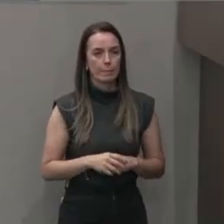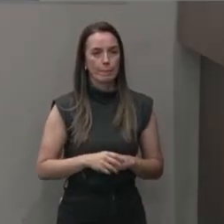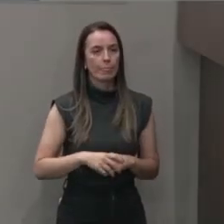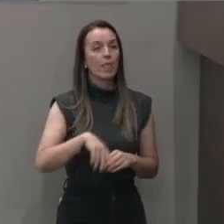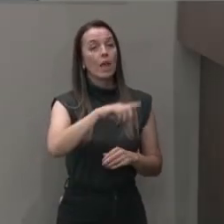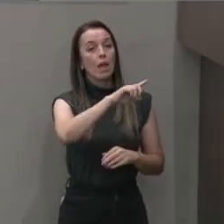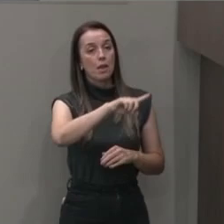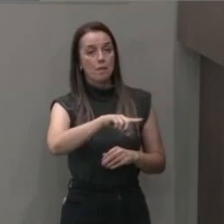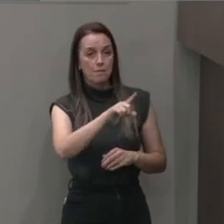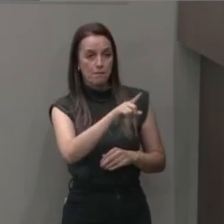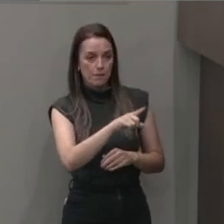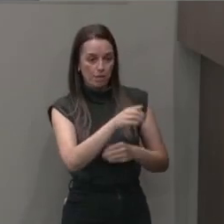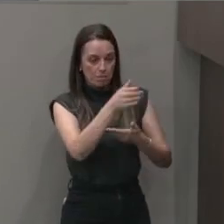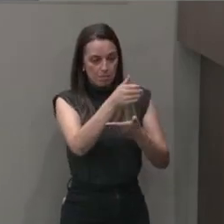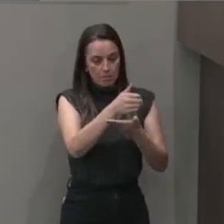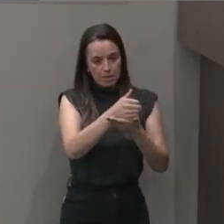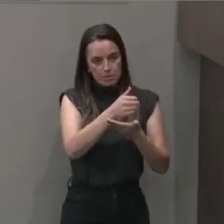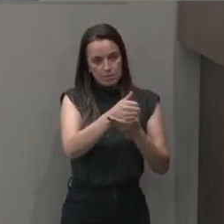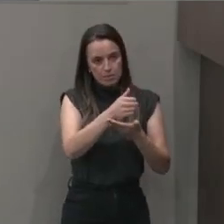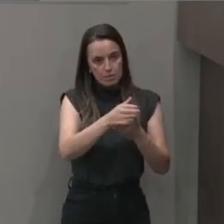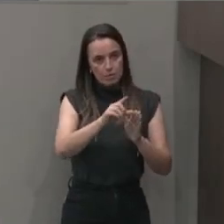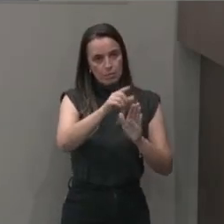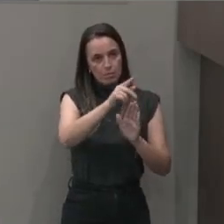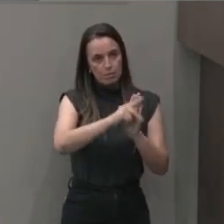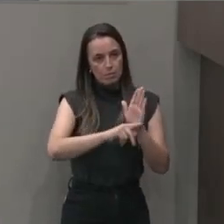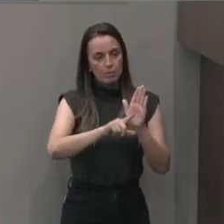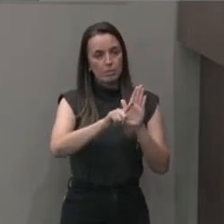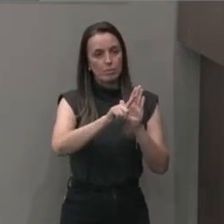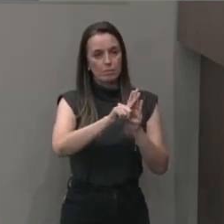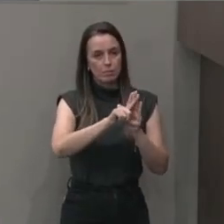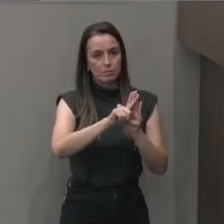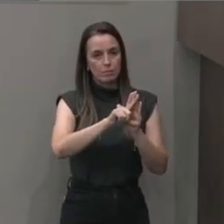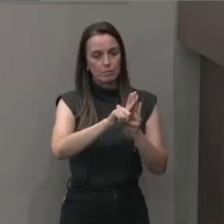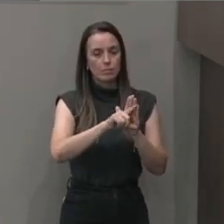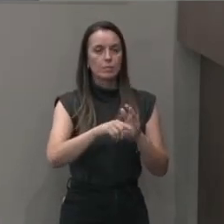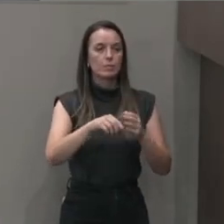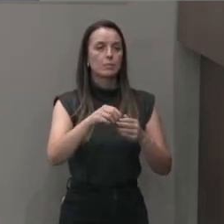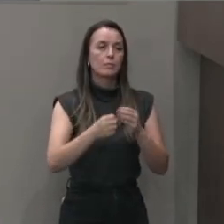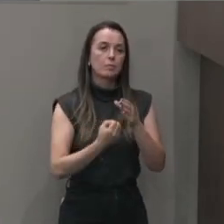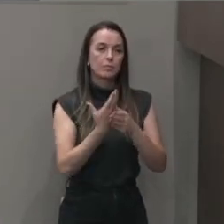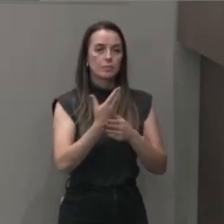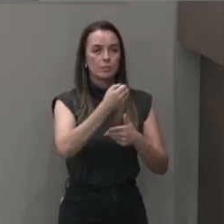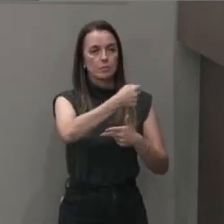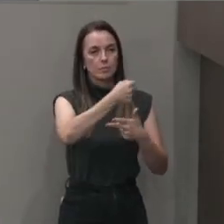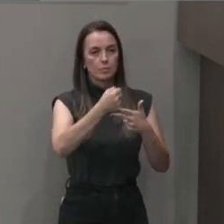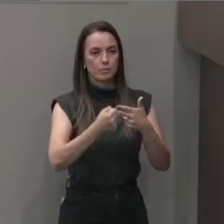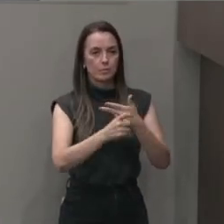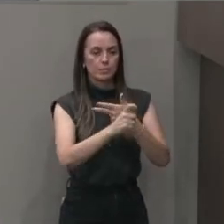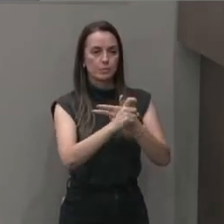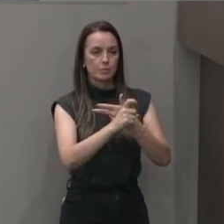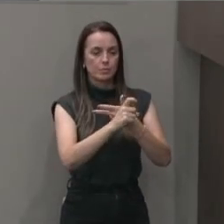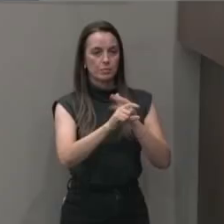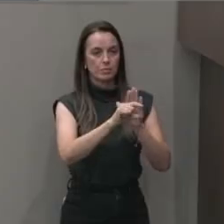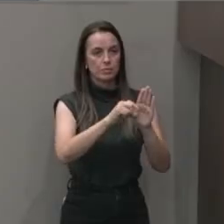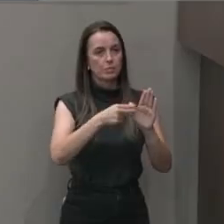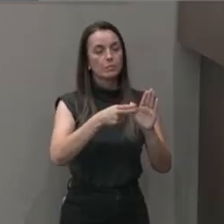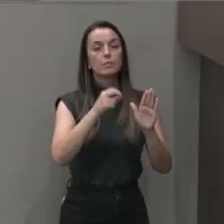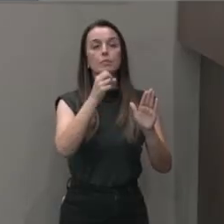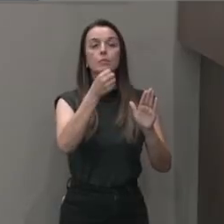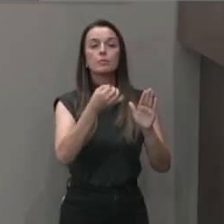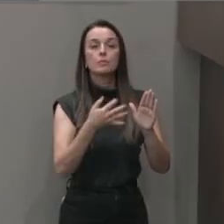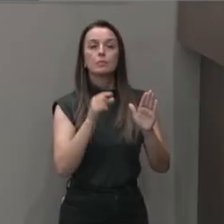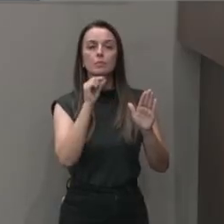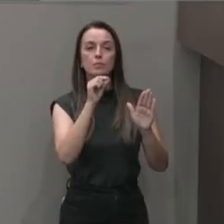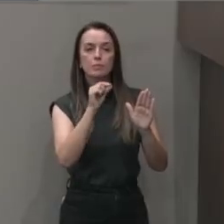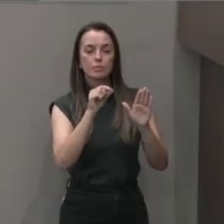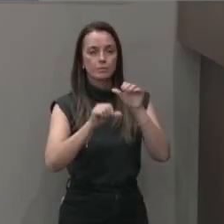lei complementar número 13/2025, de autoria do Poder Executivo Municipal, cuja ementa está assim disposta.